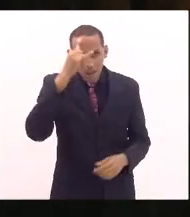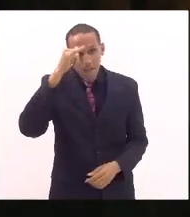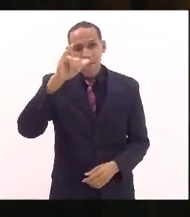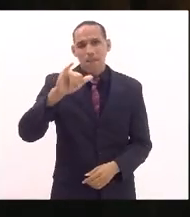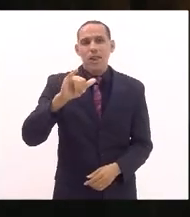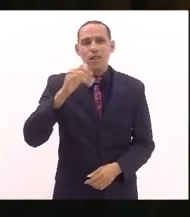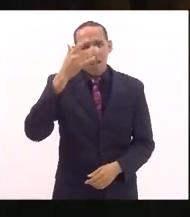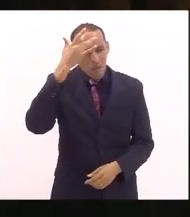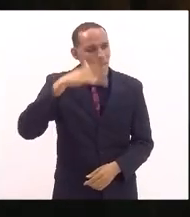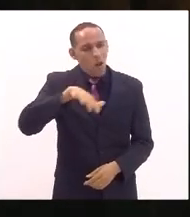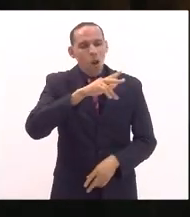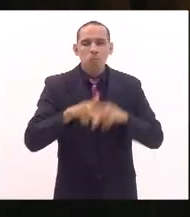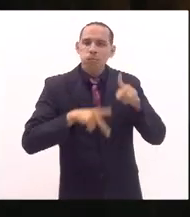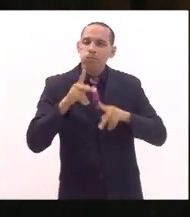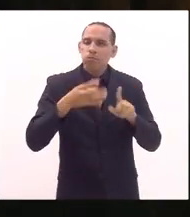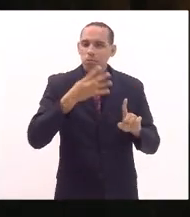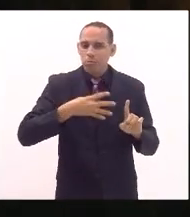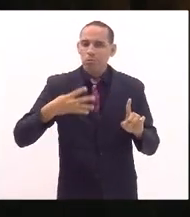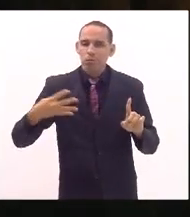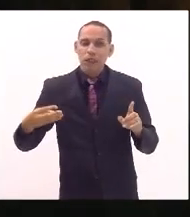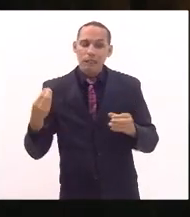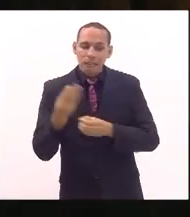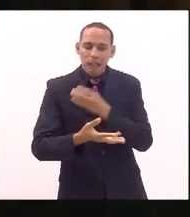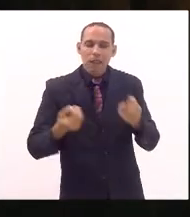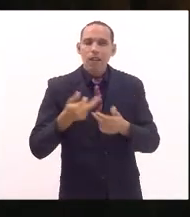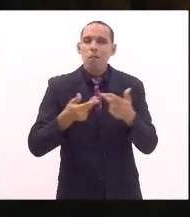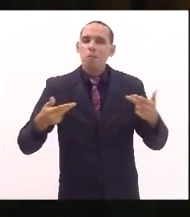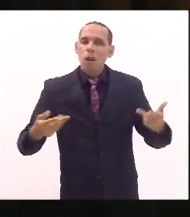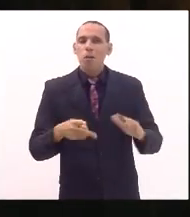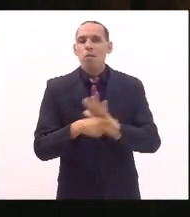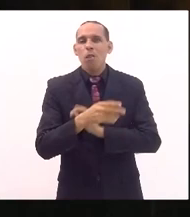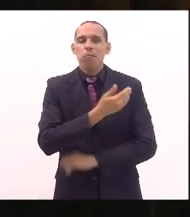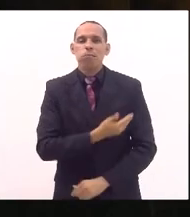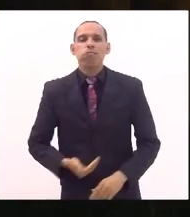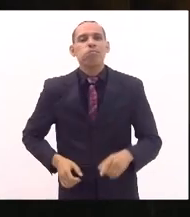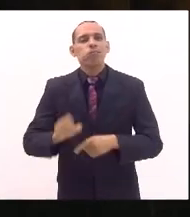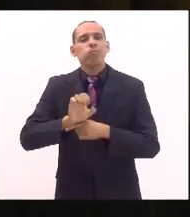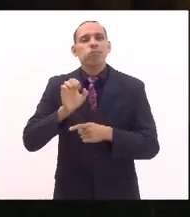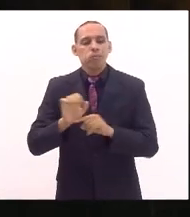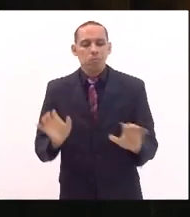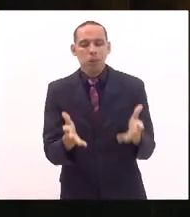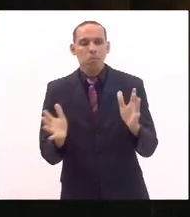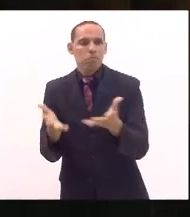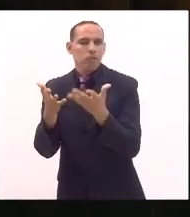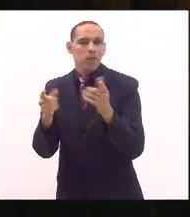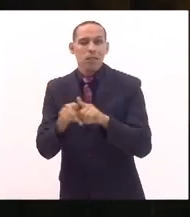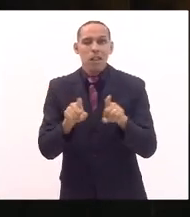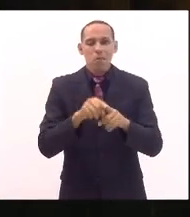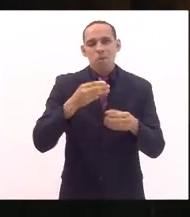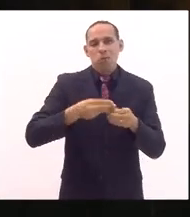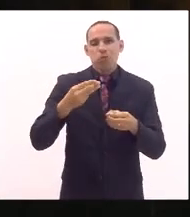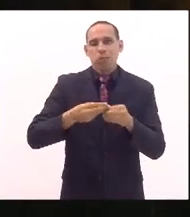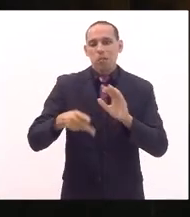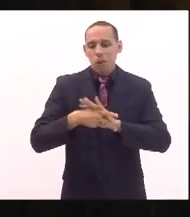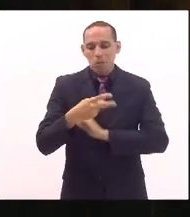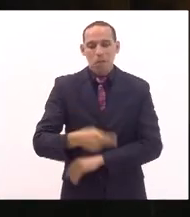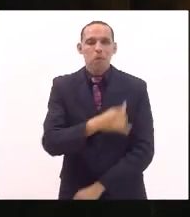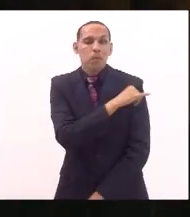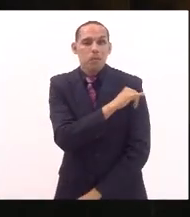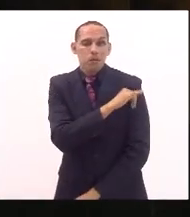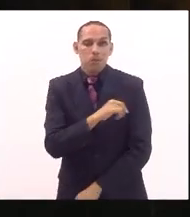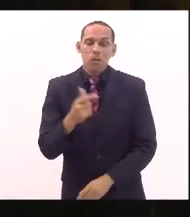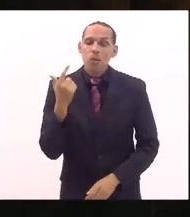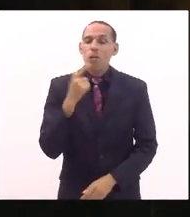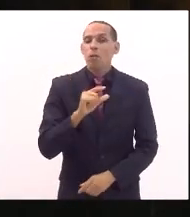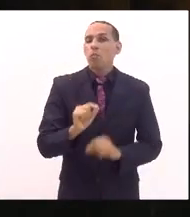LGBT que ia mais a disponibilização de equipamentos públicos estaduais e incentivos aos municípios do Estado do Rio de Janeiro